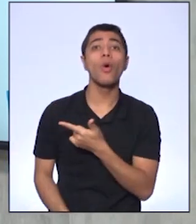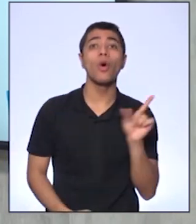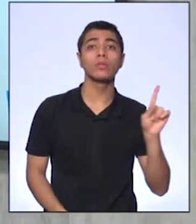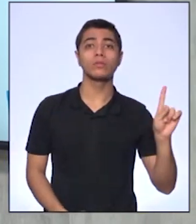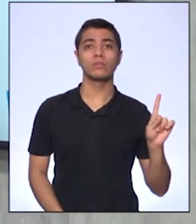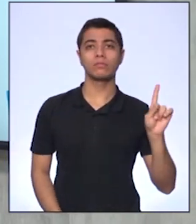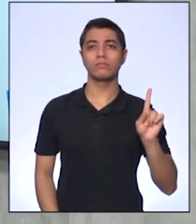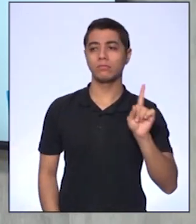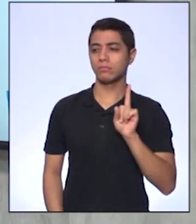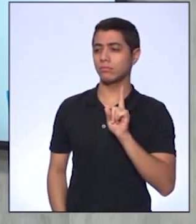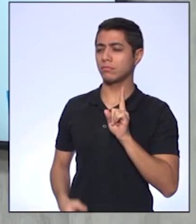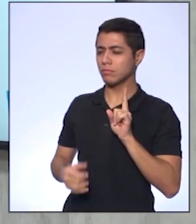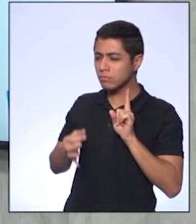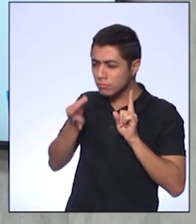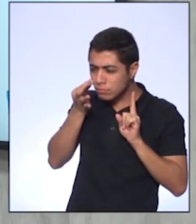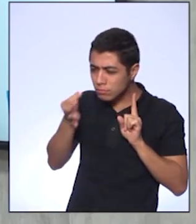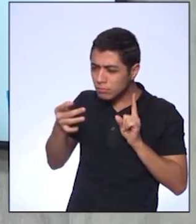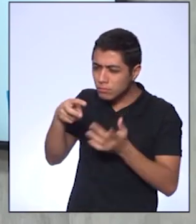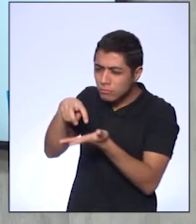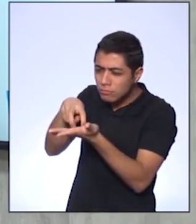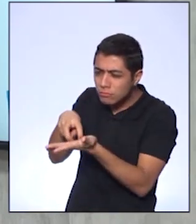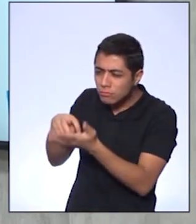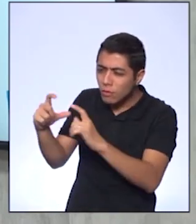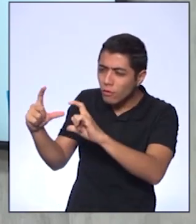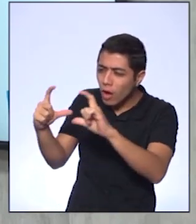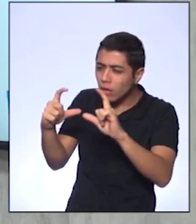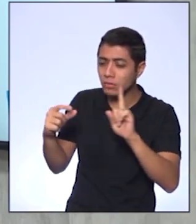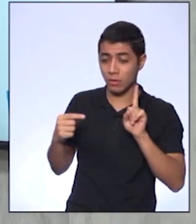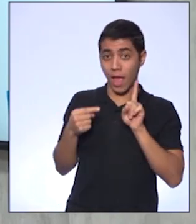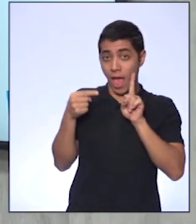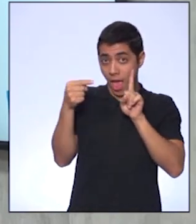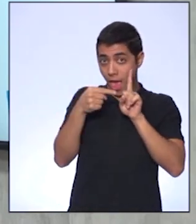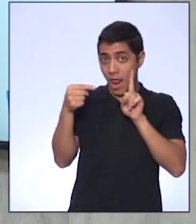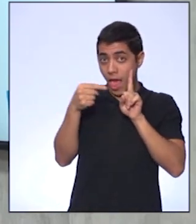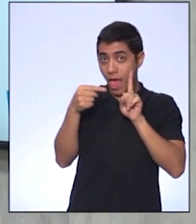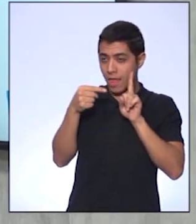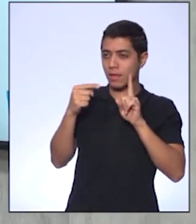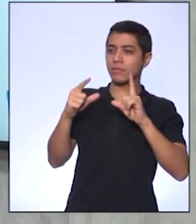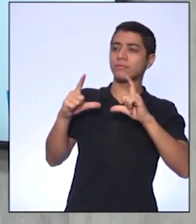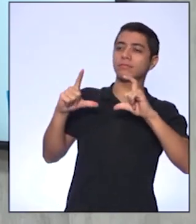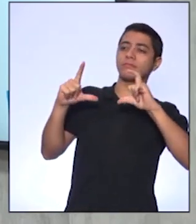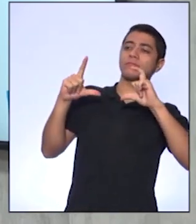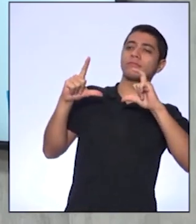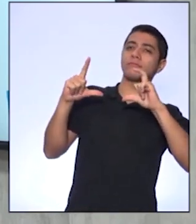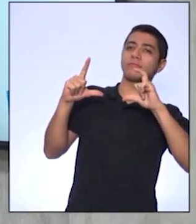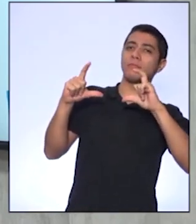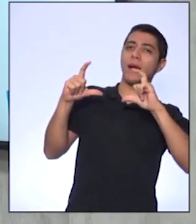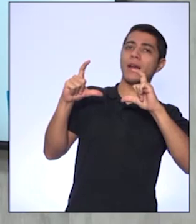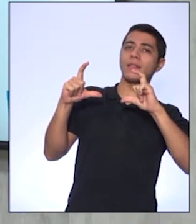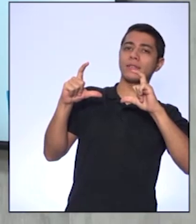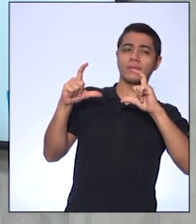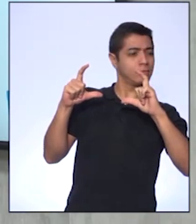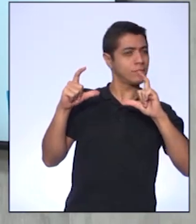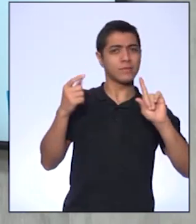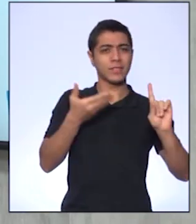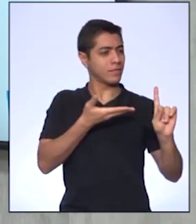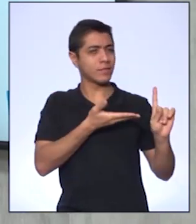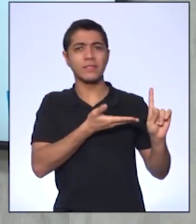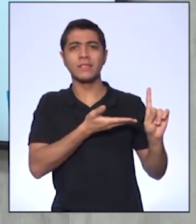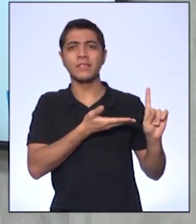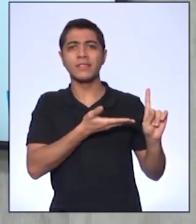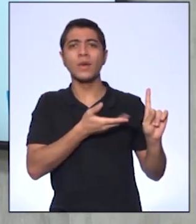um sujeito tirando a foto e alguém registrando essa cena. O que esse sujeito registrou não é